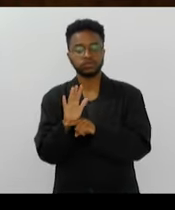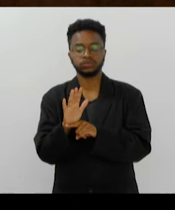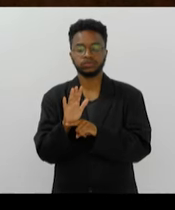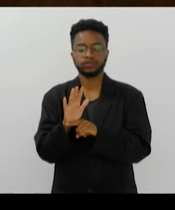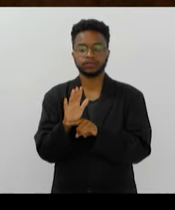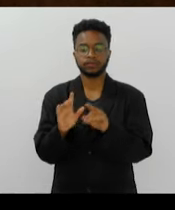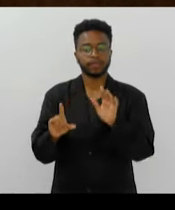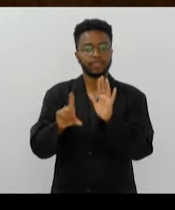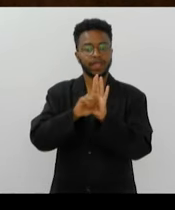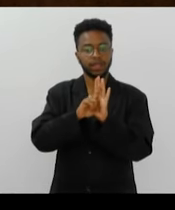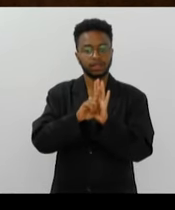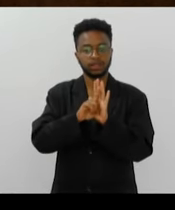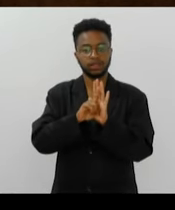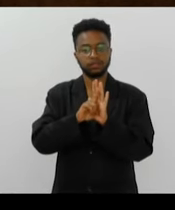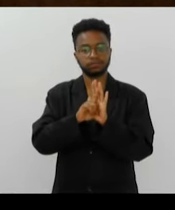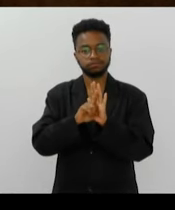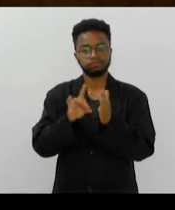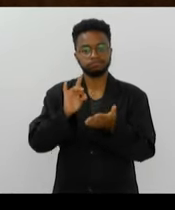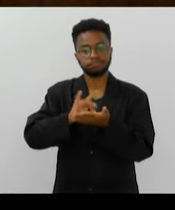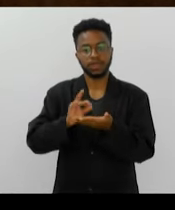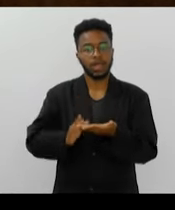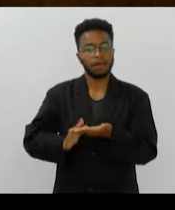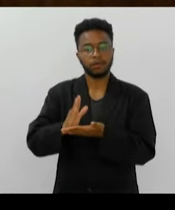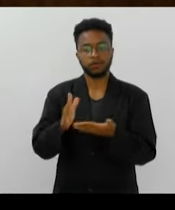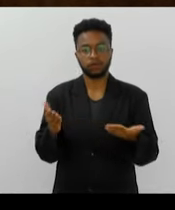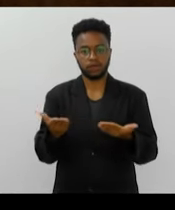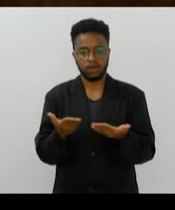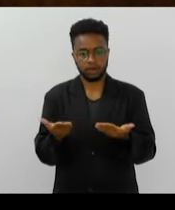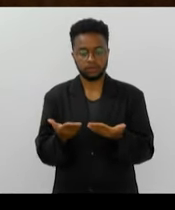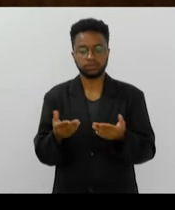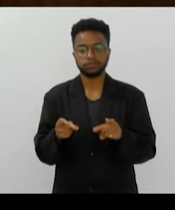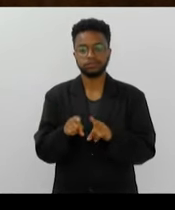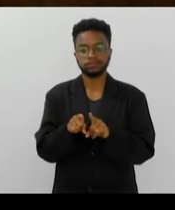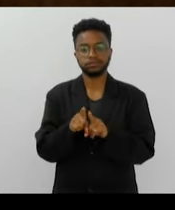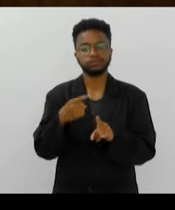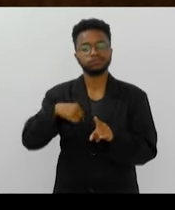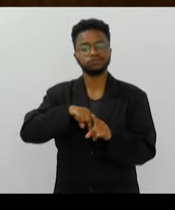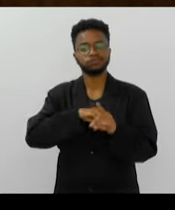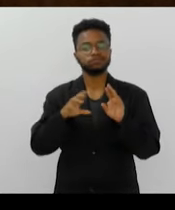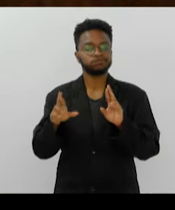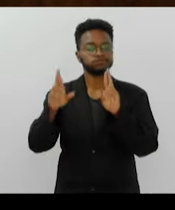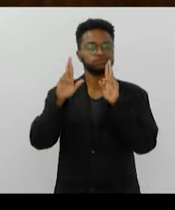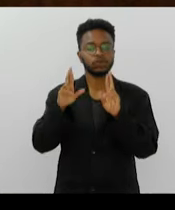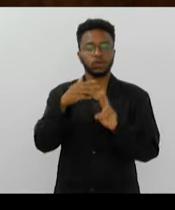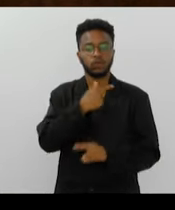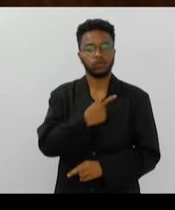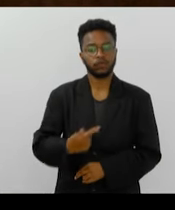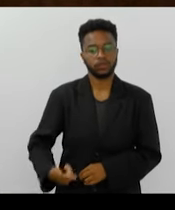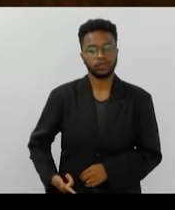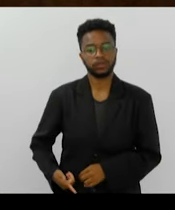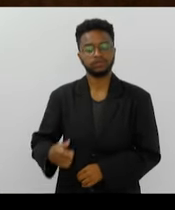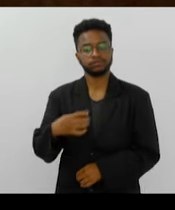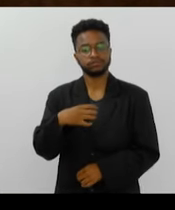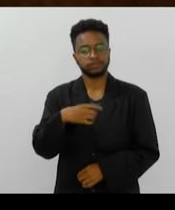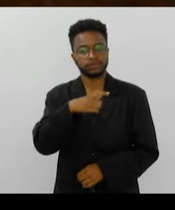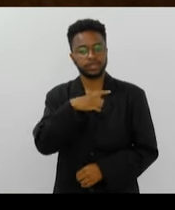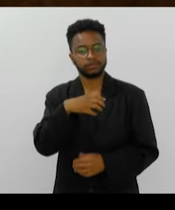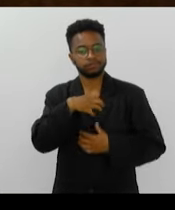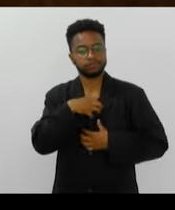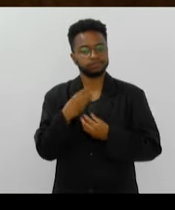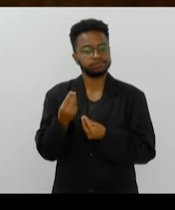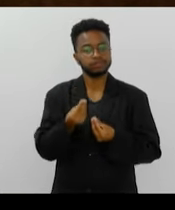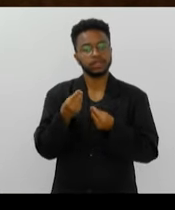essa lei fosse aprovada no dia de hoje e Esperamos que o governador tenha sensibilidade por certo